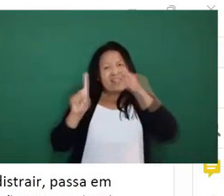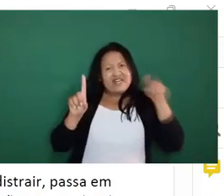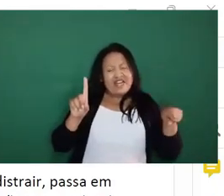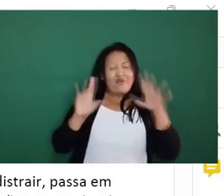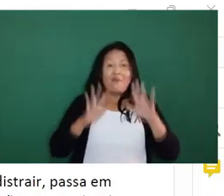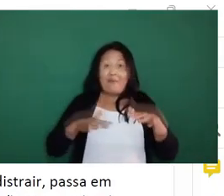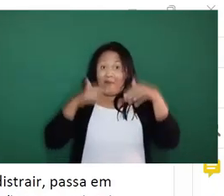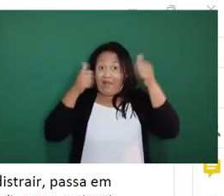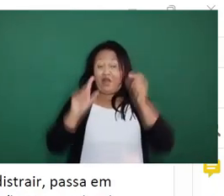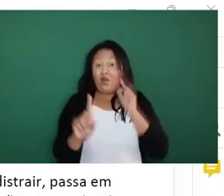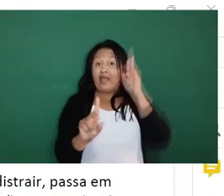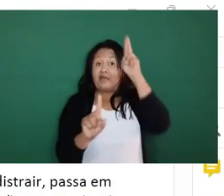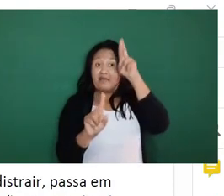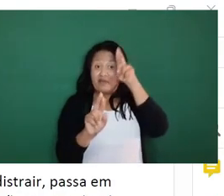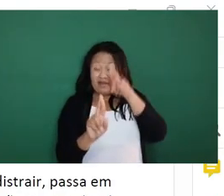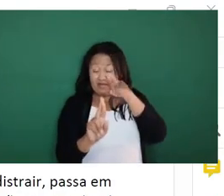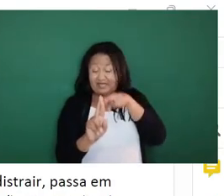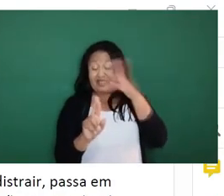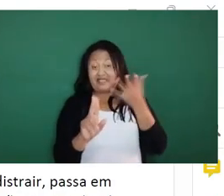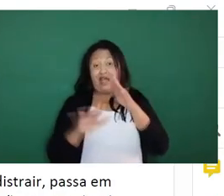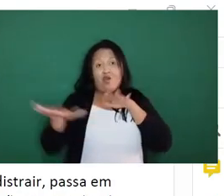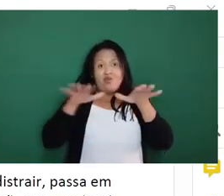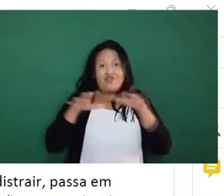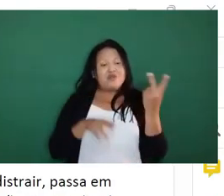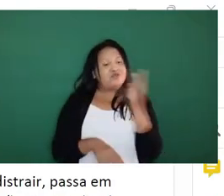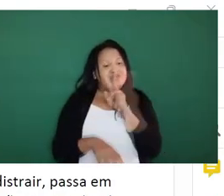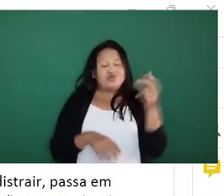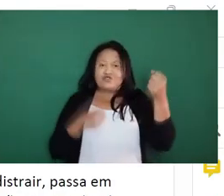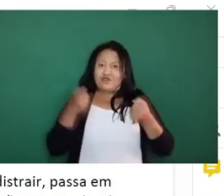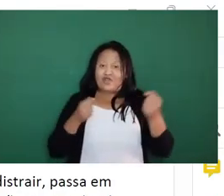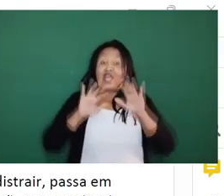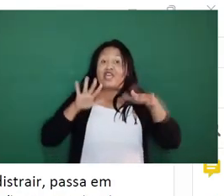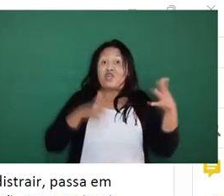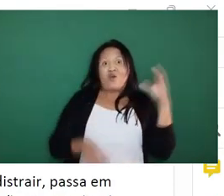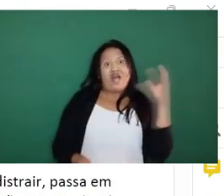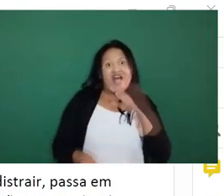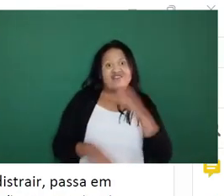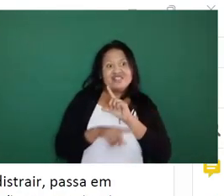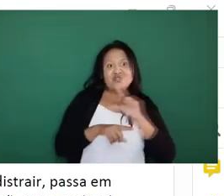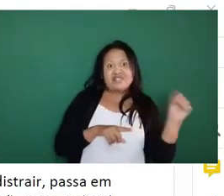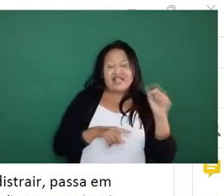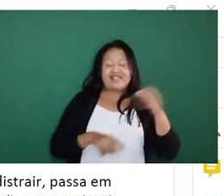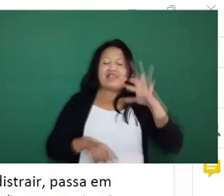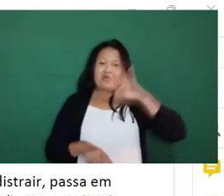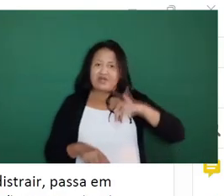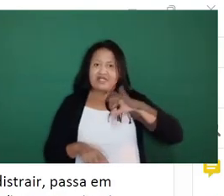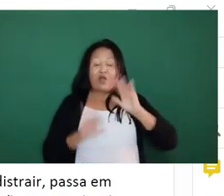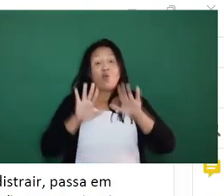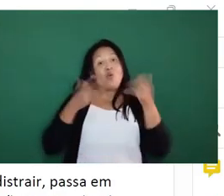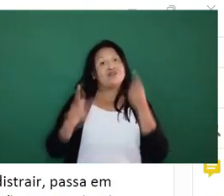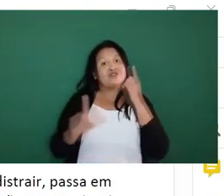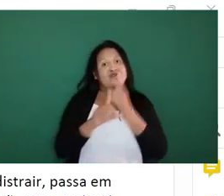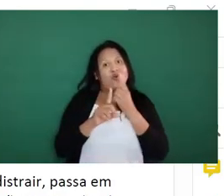representa o movimento dos dois veículos e qual a velocidade da policial no momento em que encontra infrator como